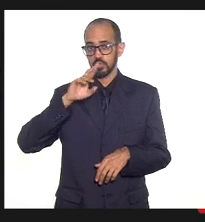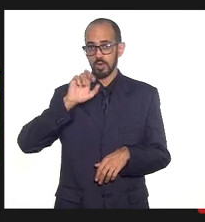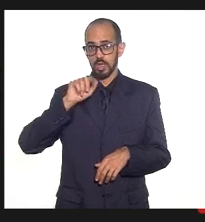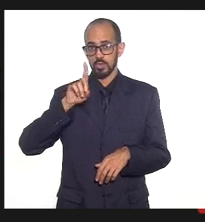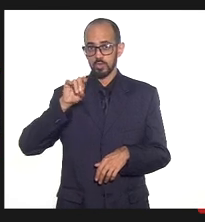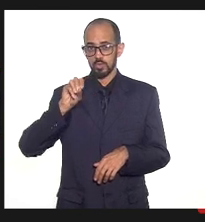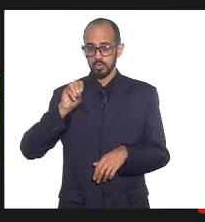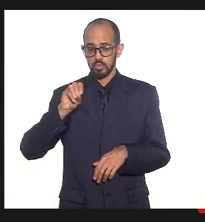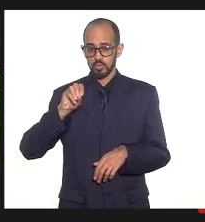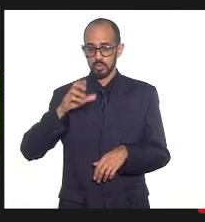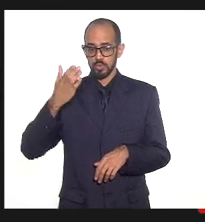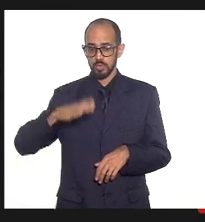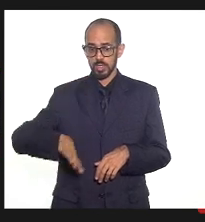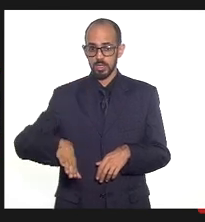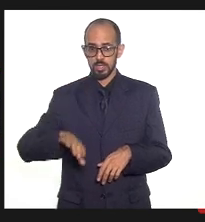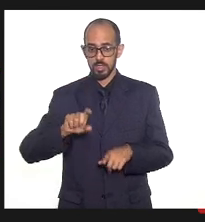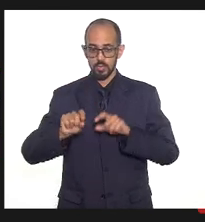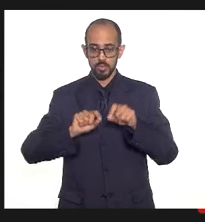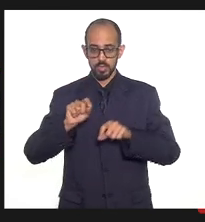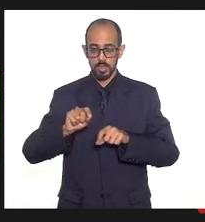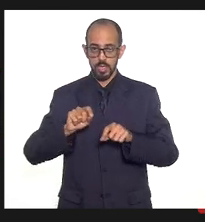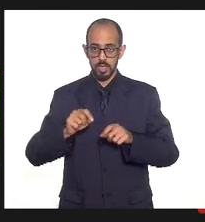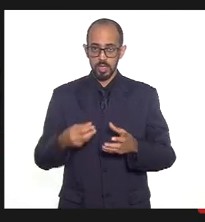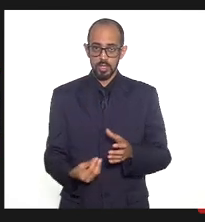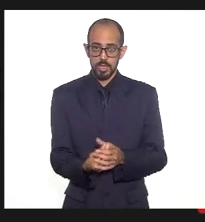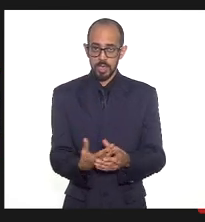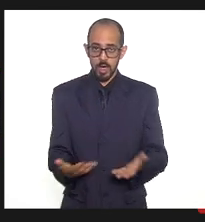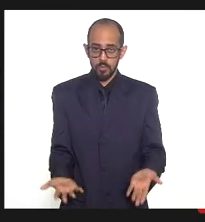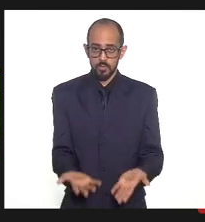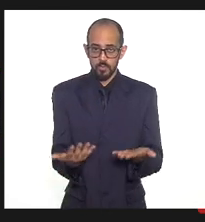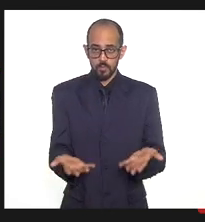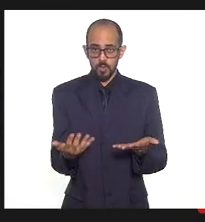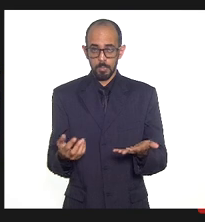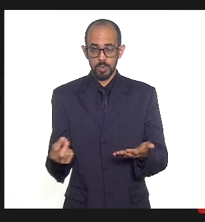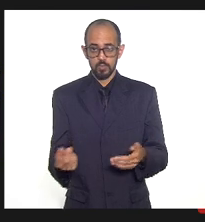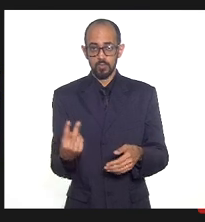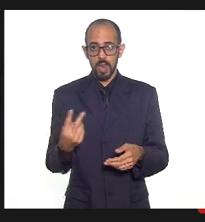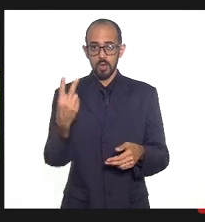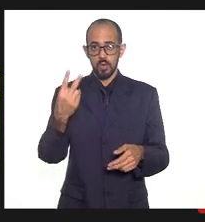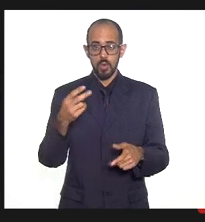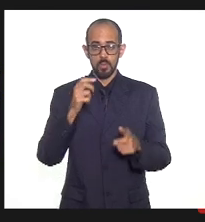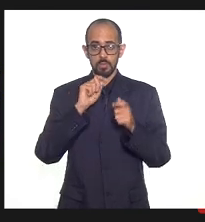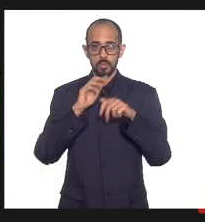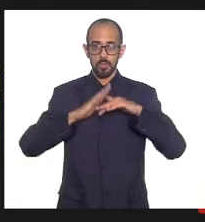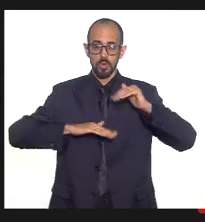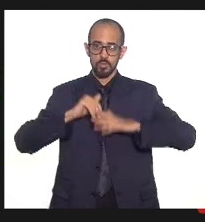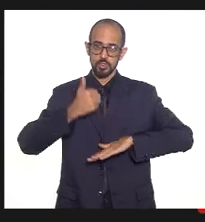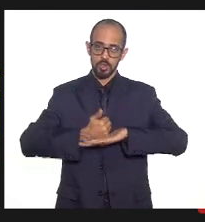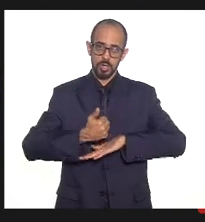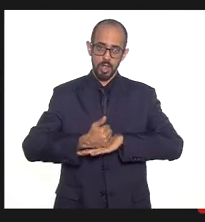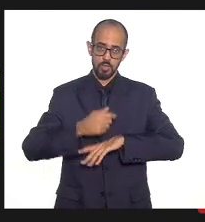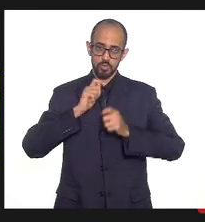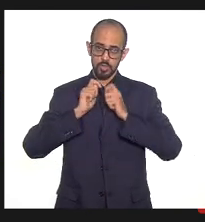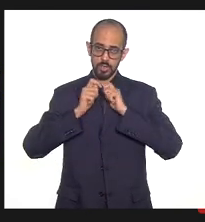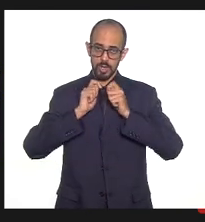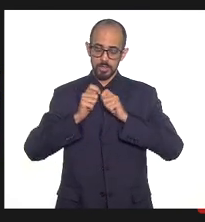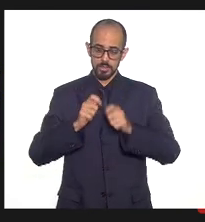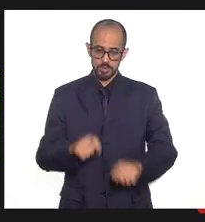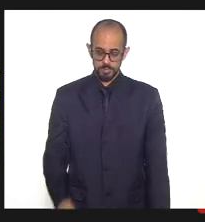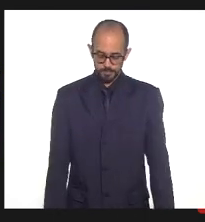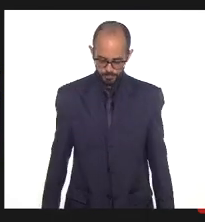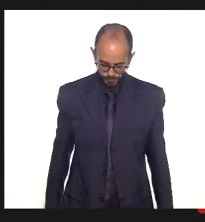tinha rádio que não queria valorizar o jornalista, esse profissional que trabalha aí, né?